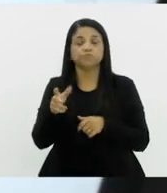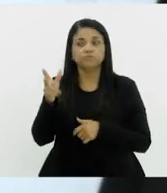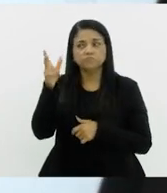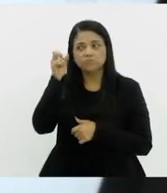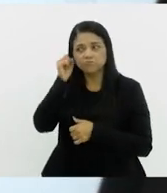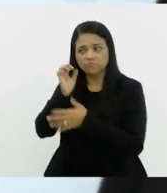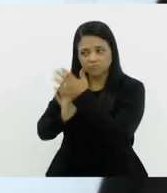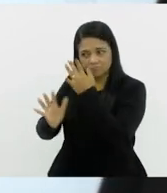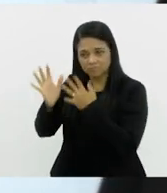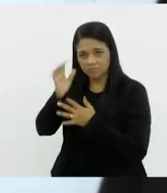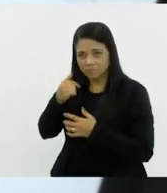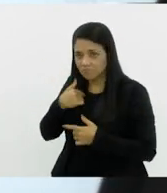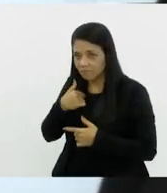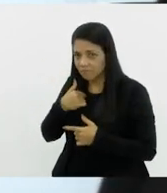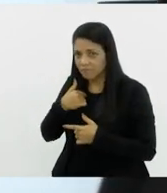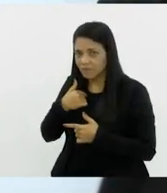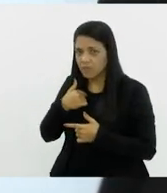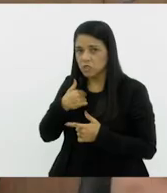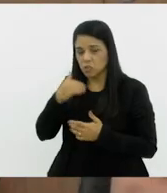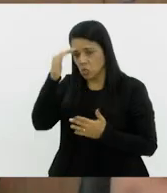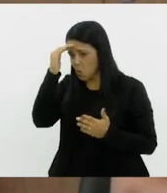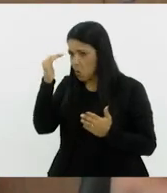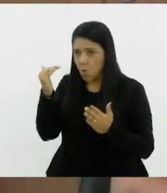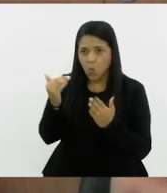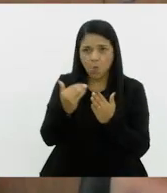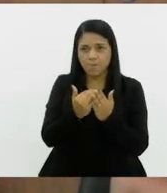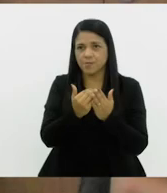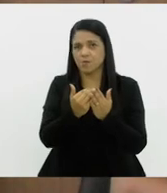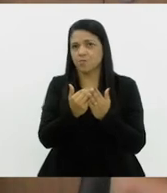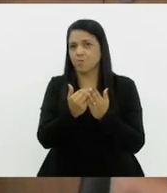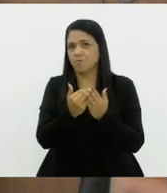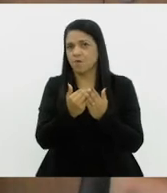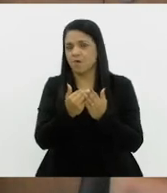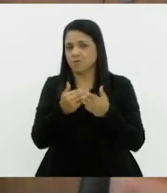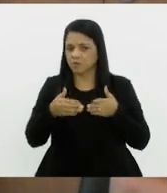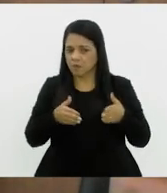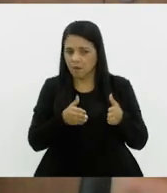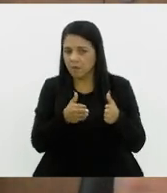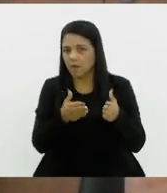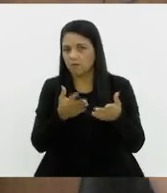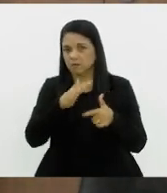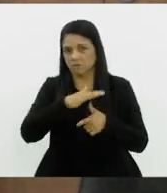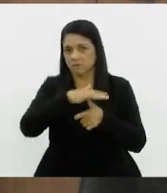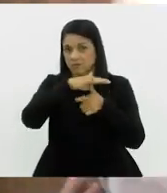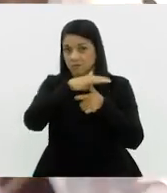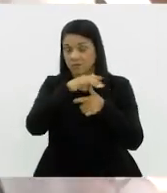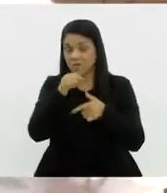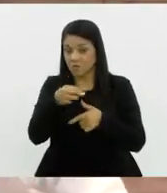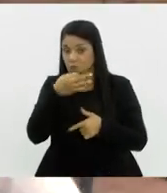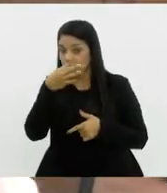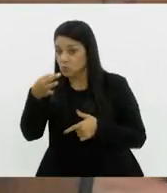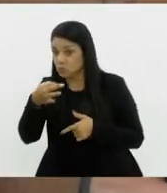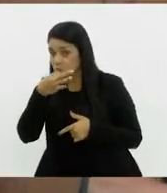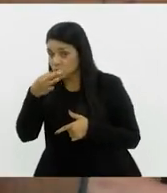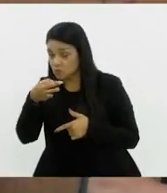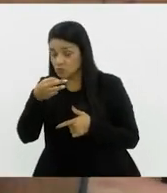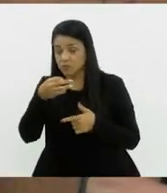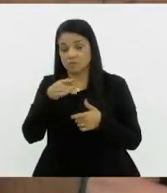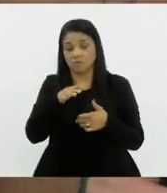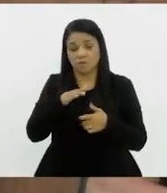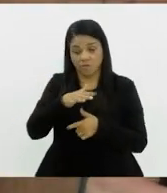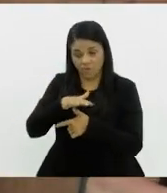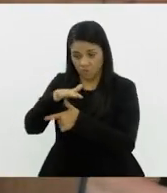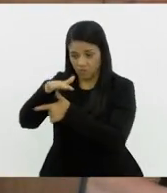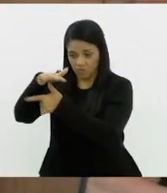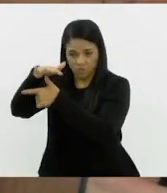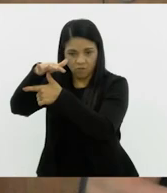vezes falar-se em descumprimentos das rotas. Mas nas áreas em que elas são sugeridas, ao voar fora delas, não há